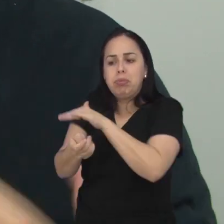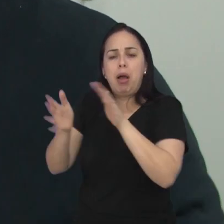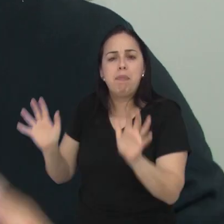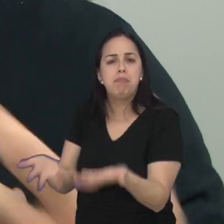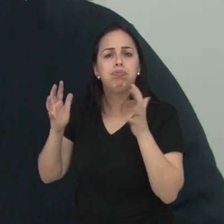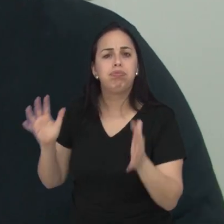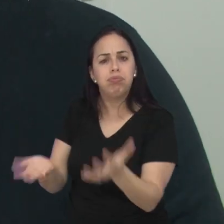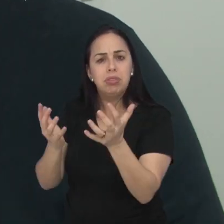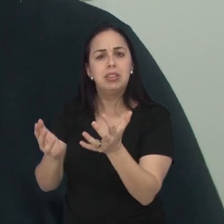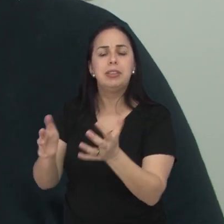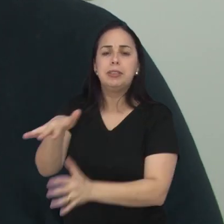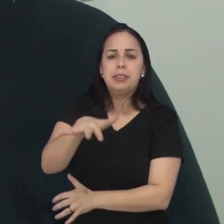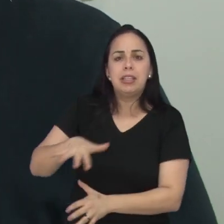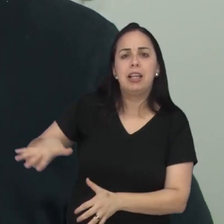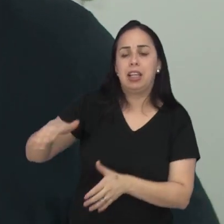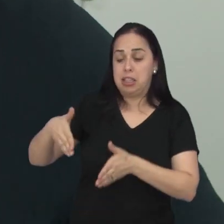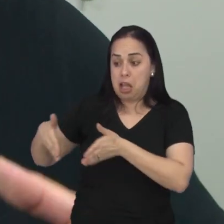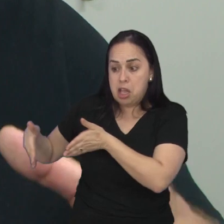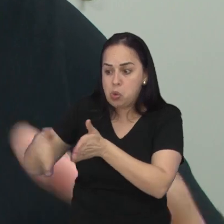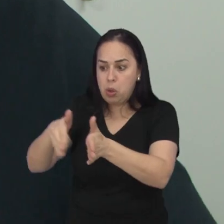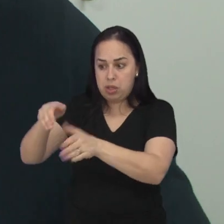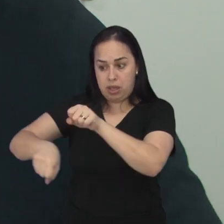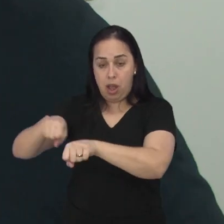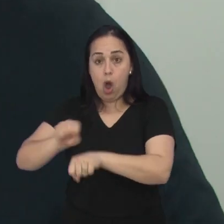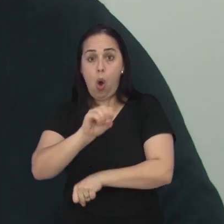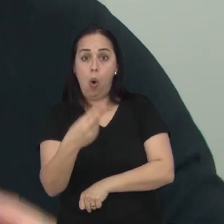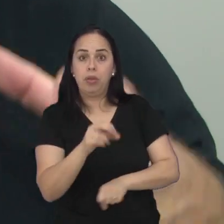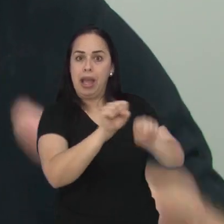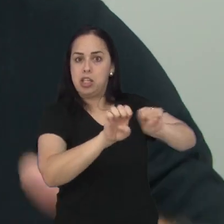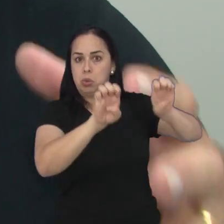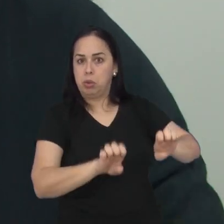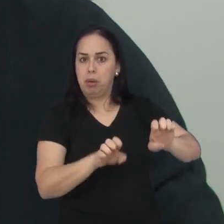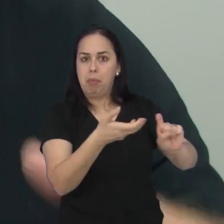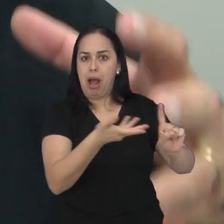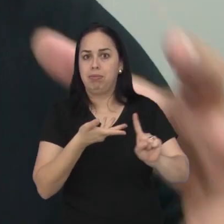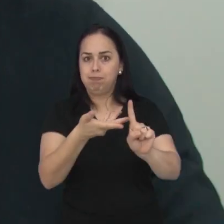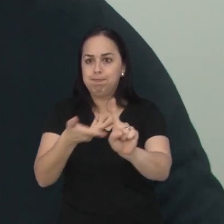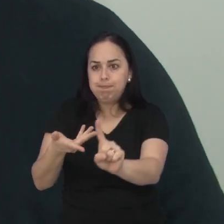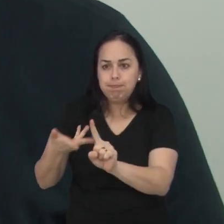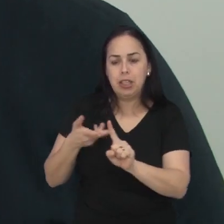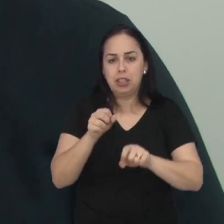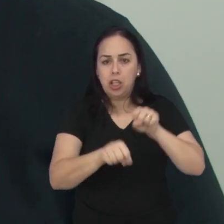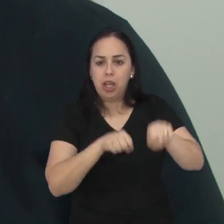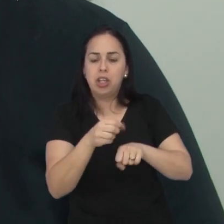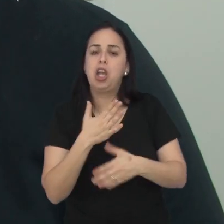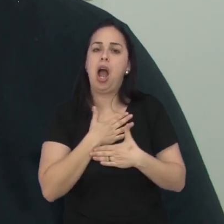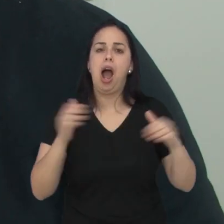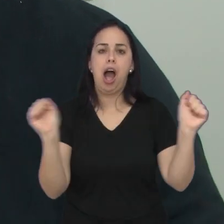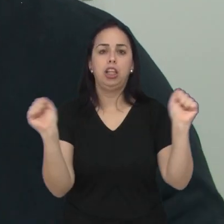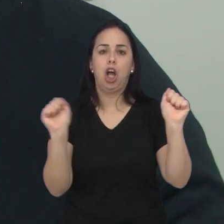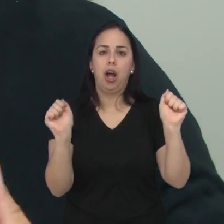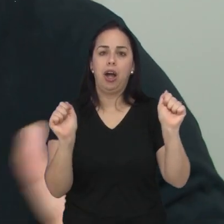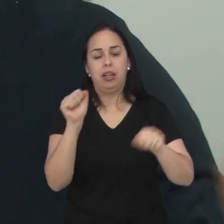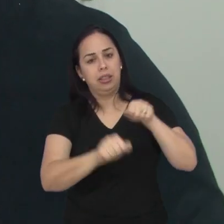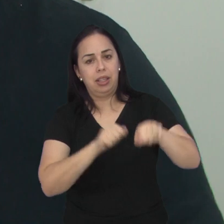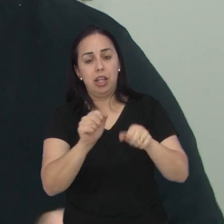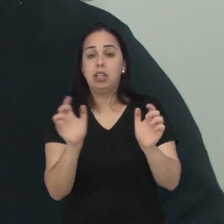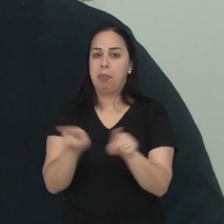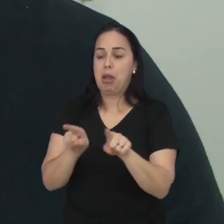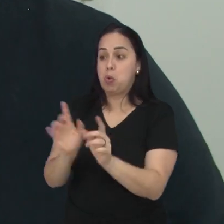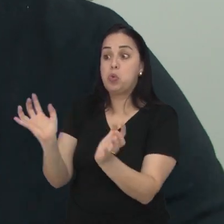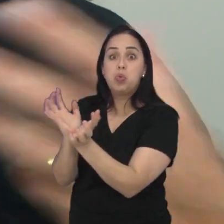investir muito nas ciclovias ou na infraestrutura para acolher o pessoal que adora